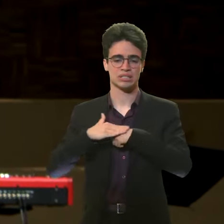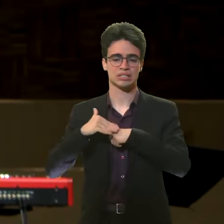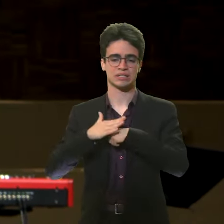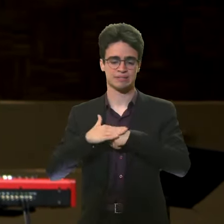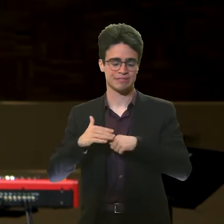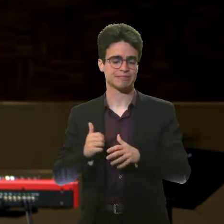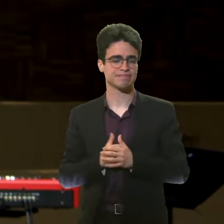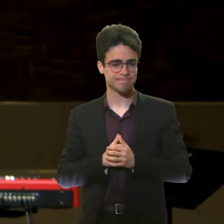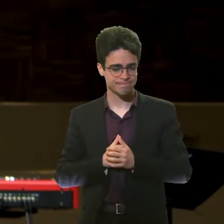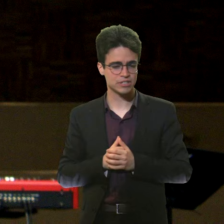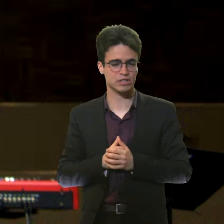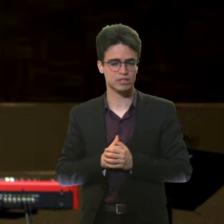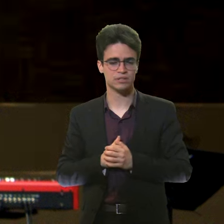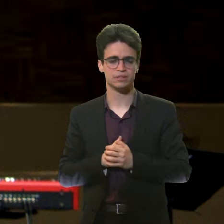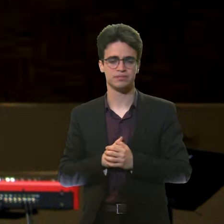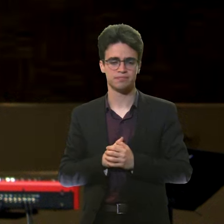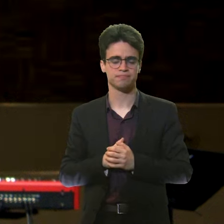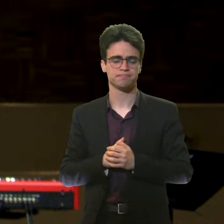sofrimento.